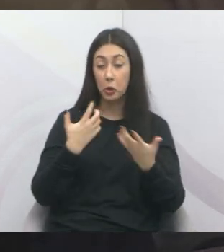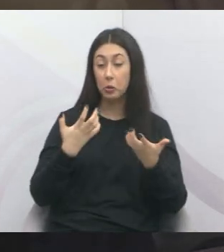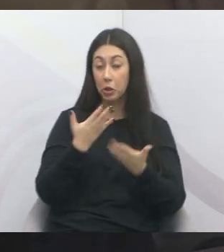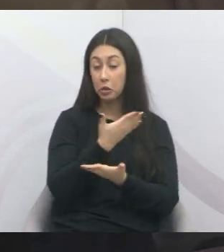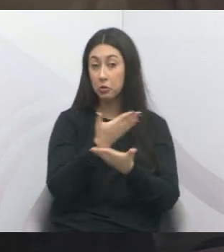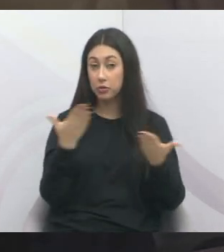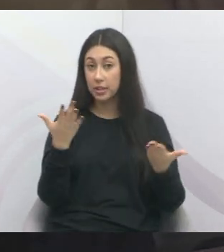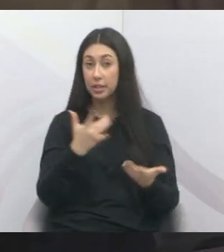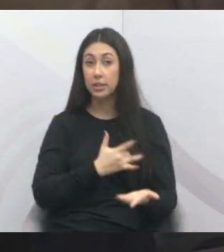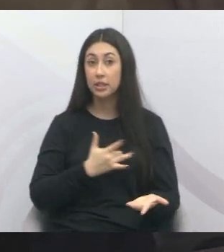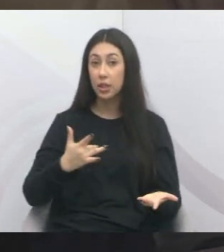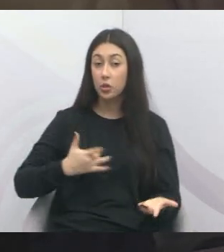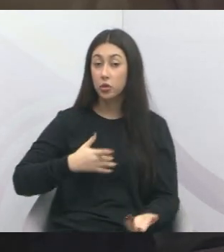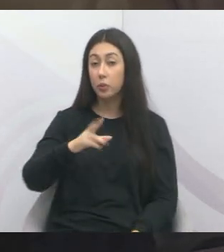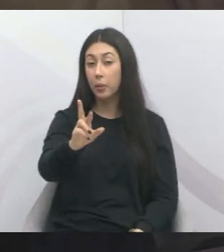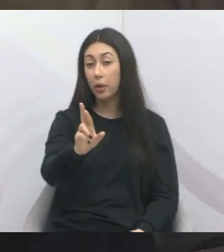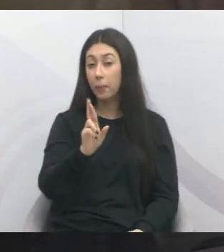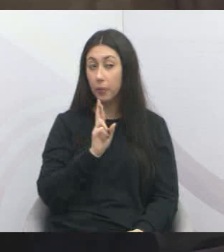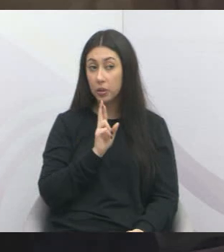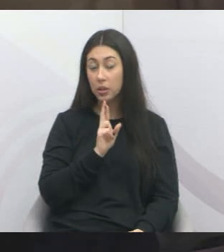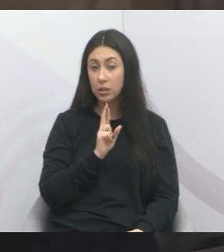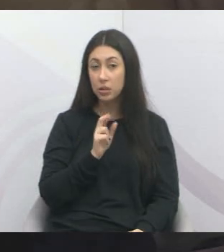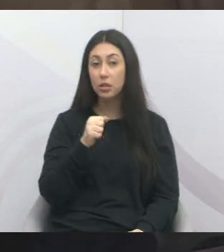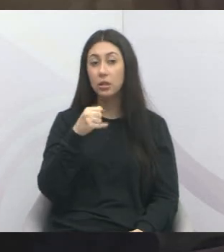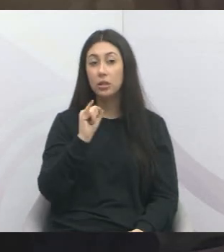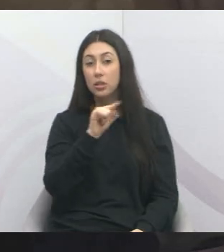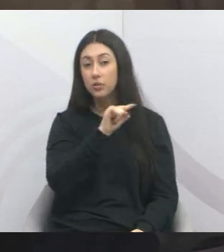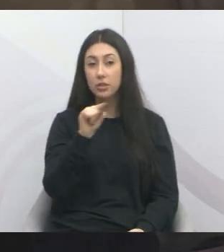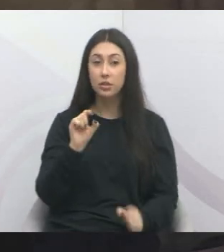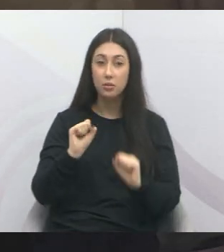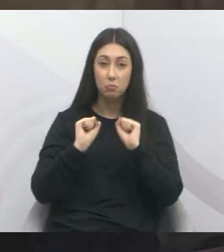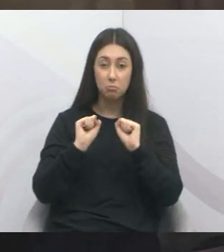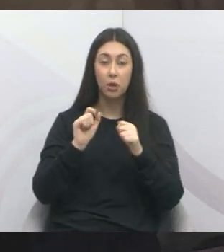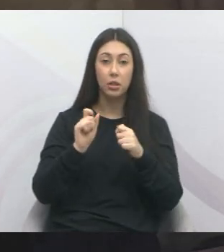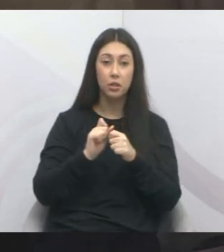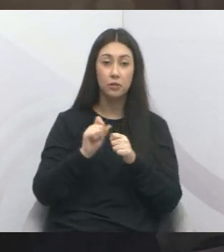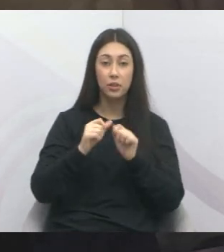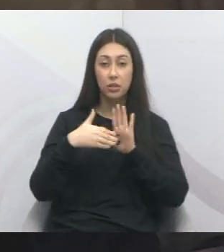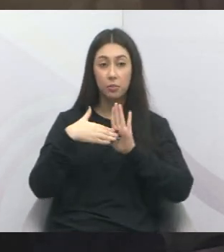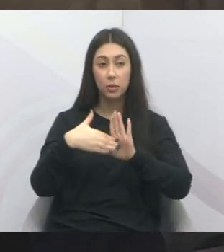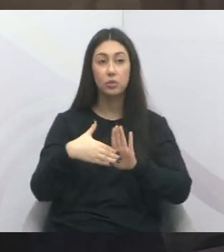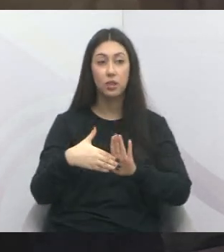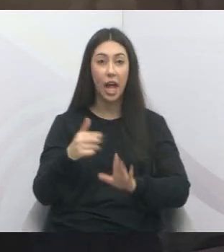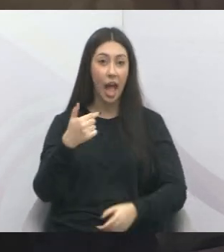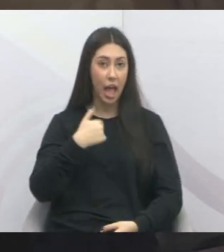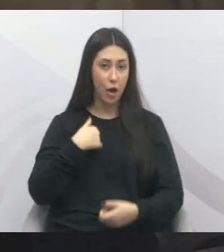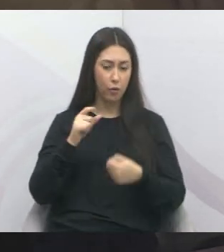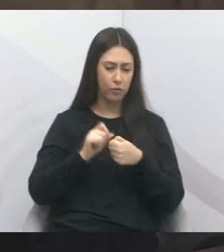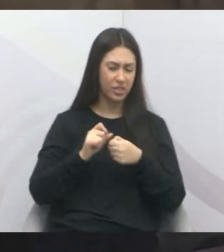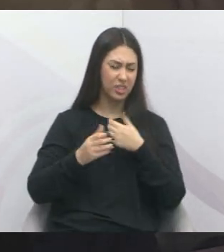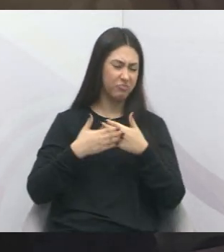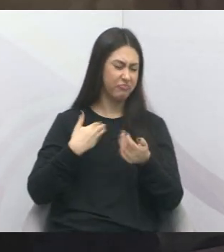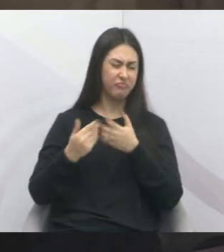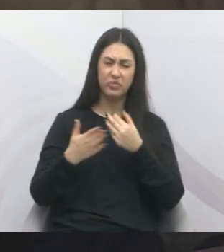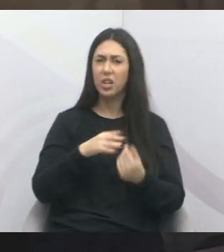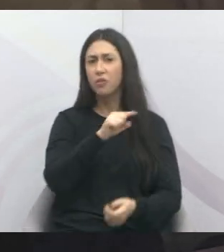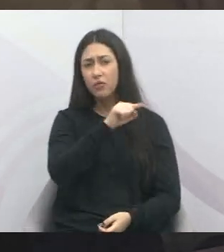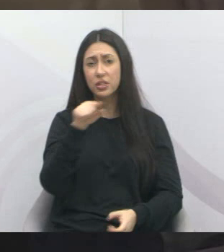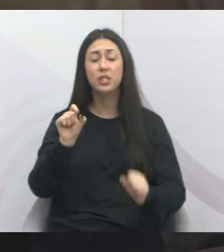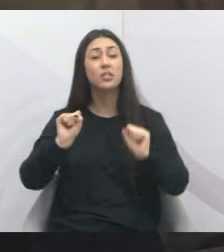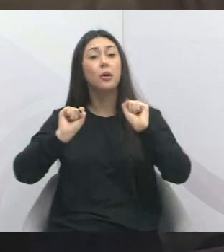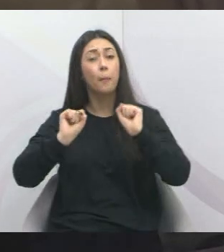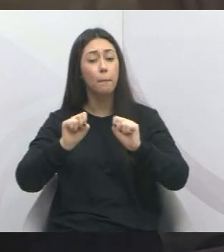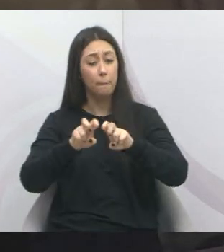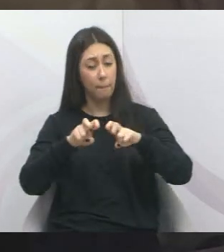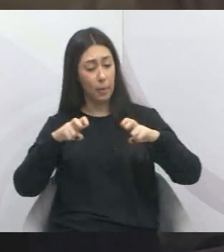aí pudessem me responder se vocês podem fazer isso para a cidade de Jacareí. Não precisa ser esse vereador, não. Vocês mesmos podem